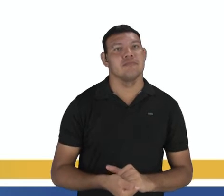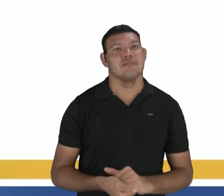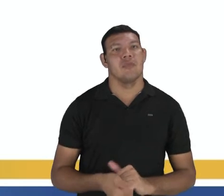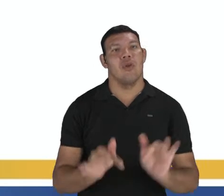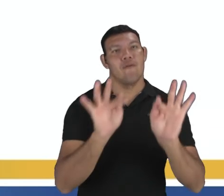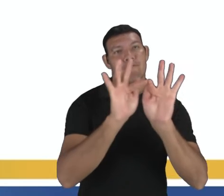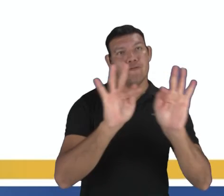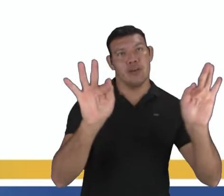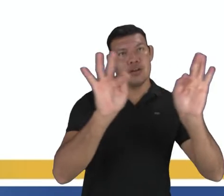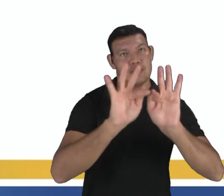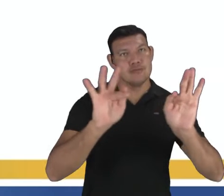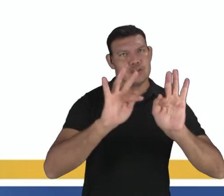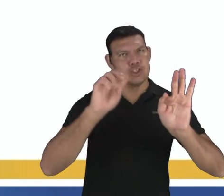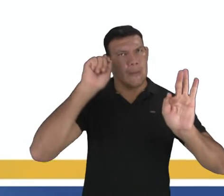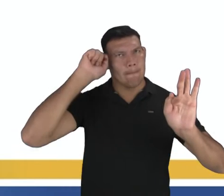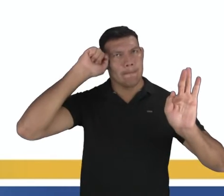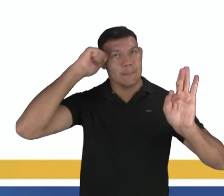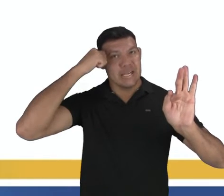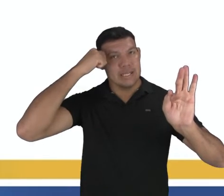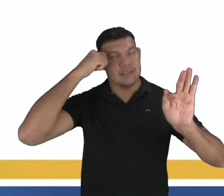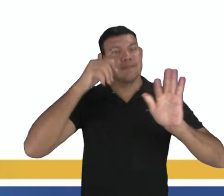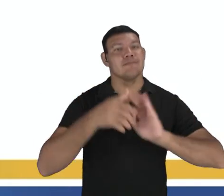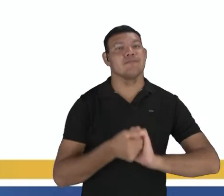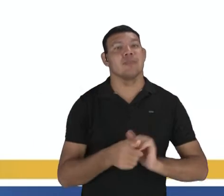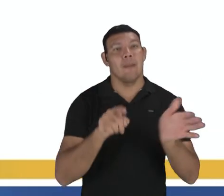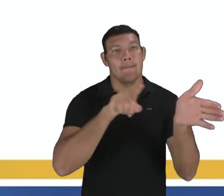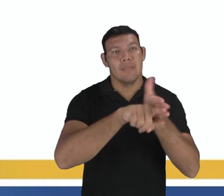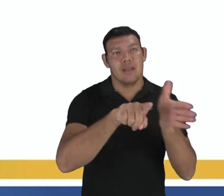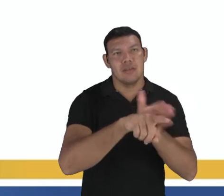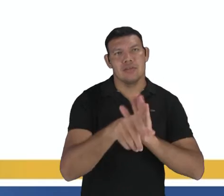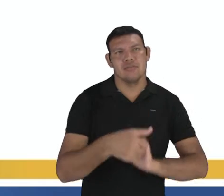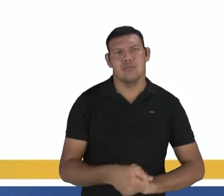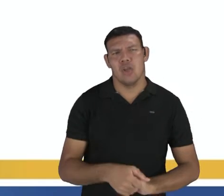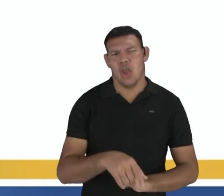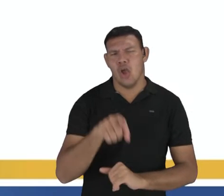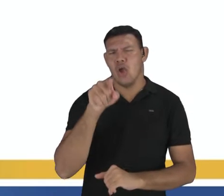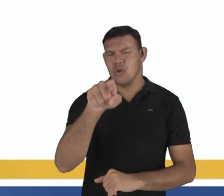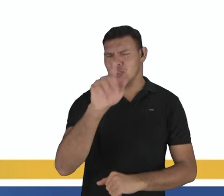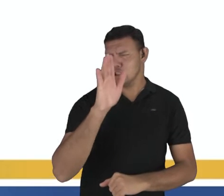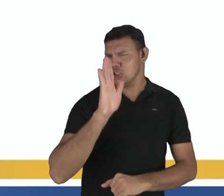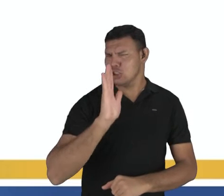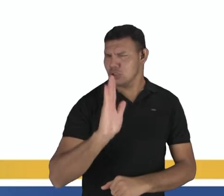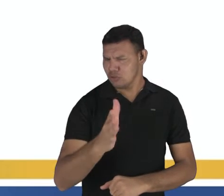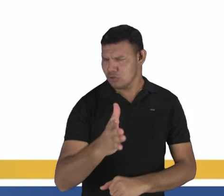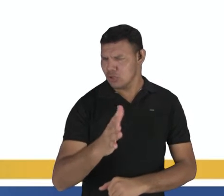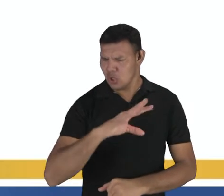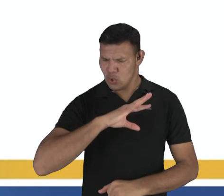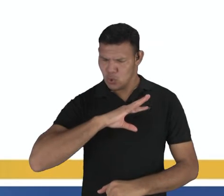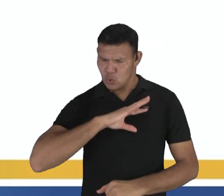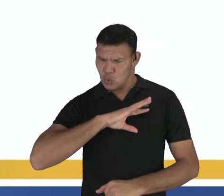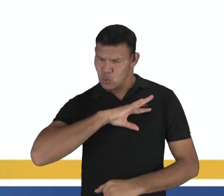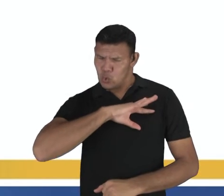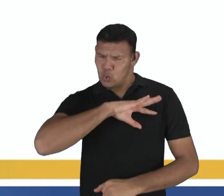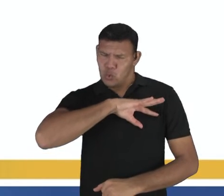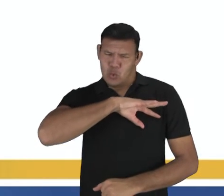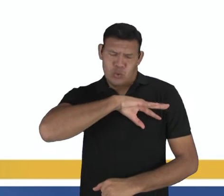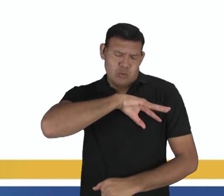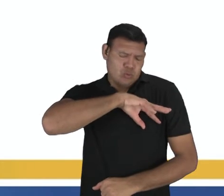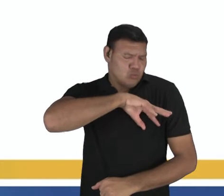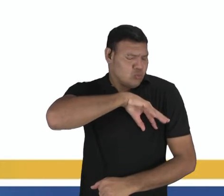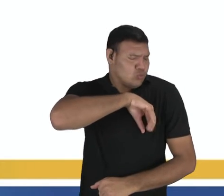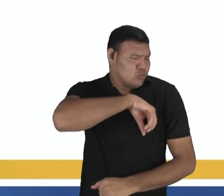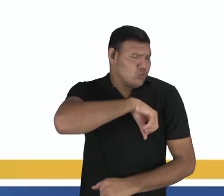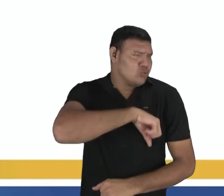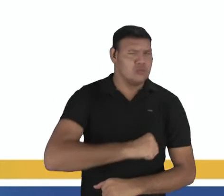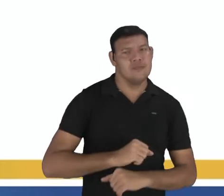aí a frase em negrito, have you ever fallen in love? Você já se apaixonou? Então, galera, memorizem aí, have you